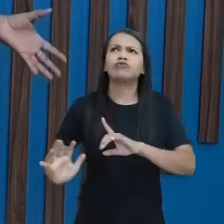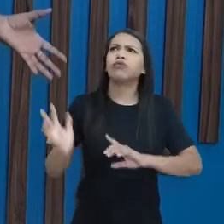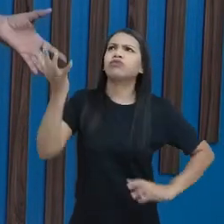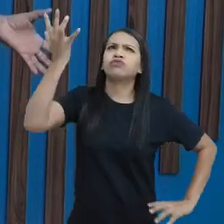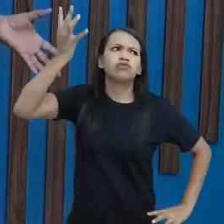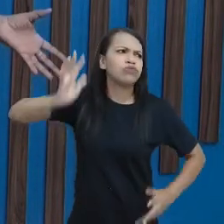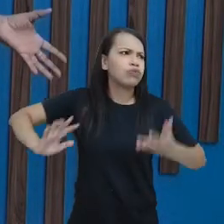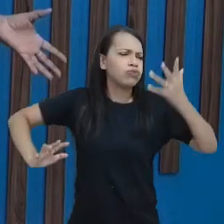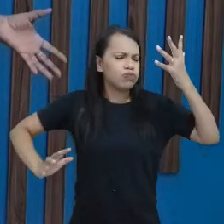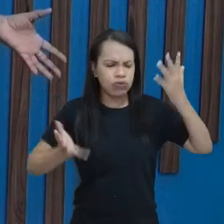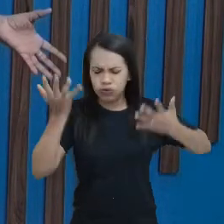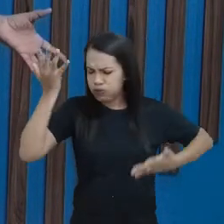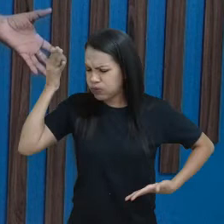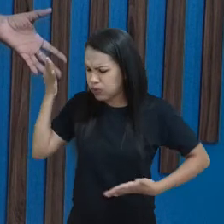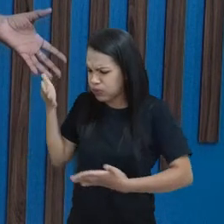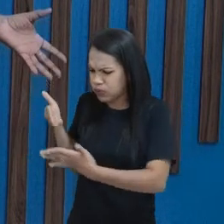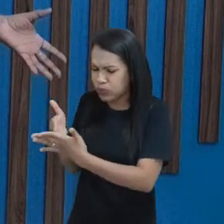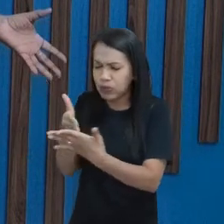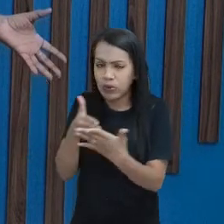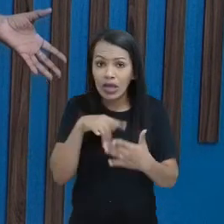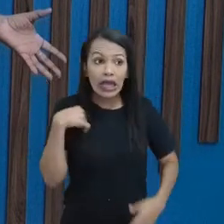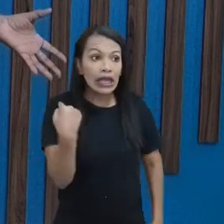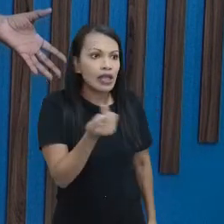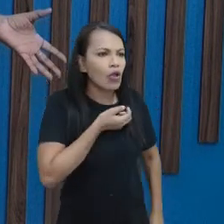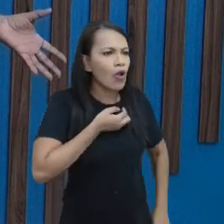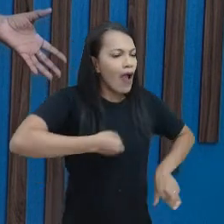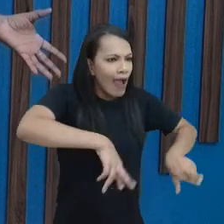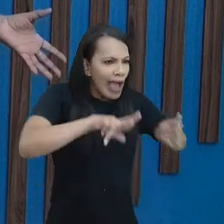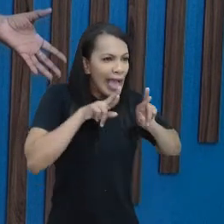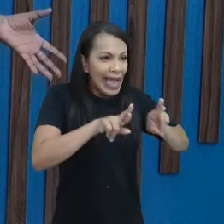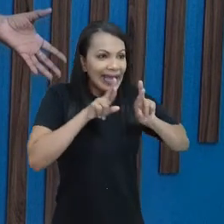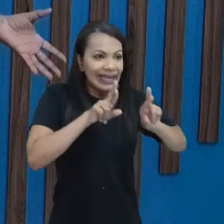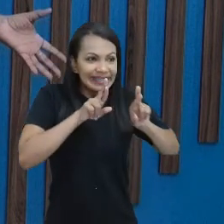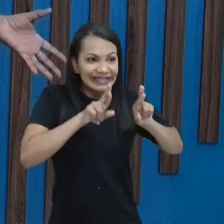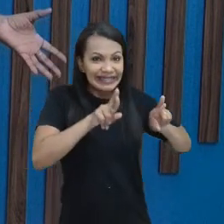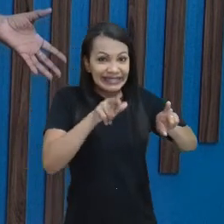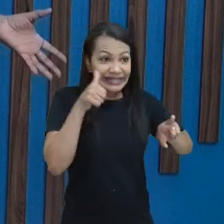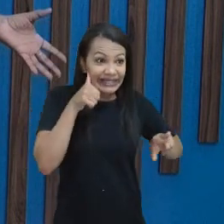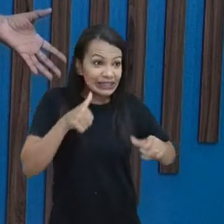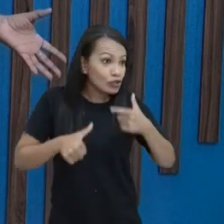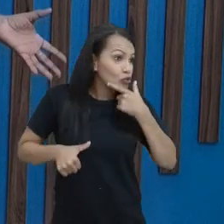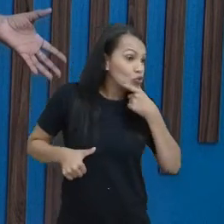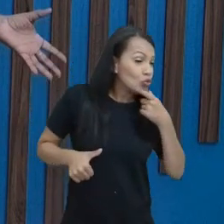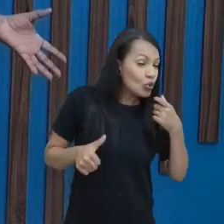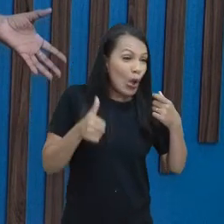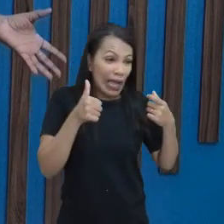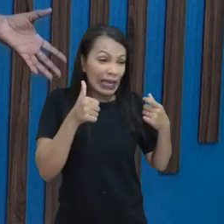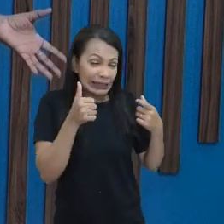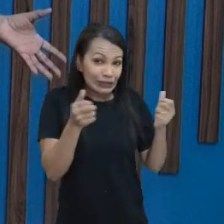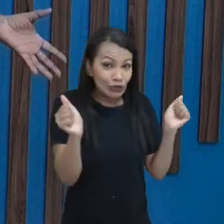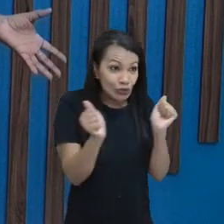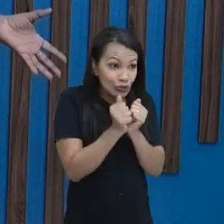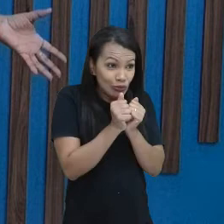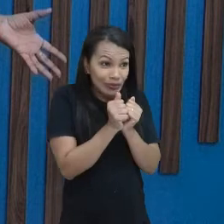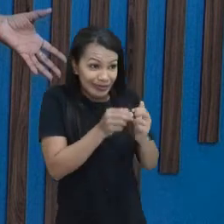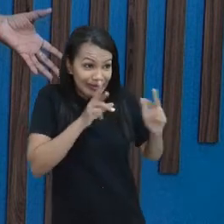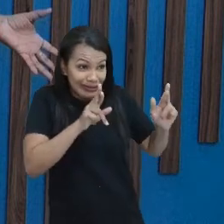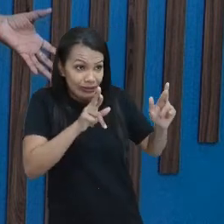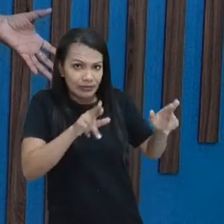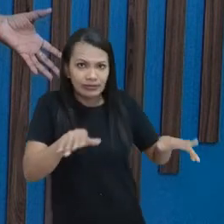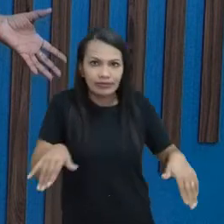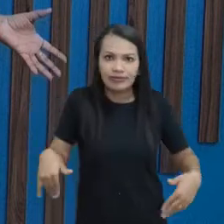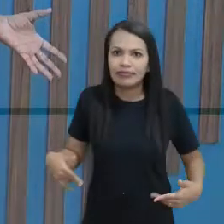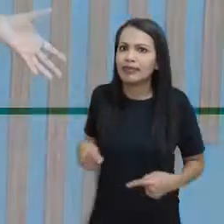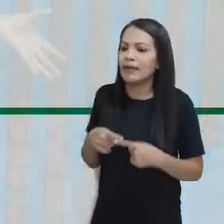monte de empecilhos e a gente fica torcendo pelo o casal, o mocinho e a mocinha, né, da história e de